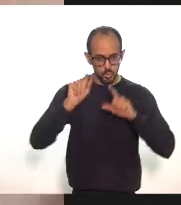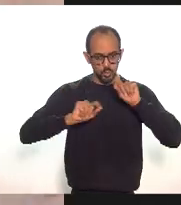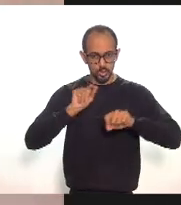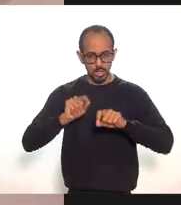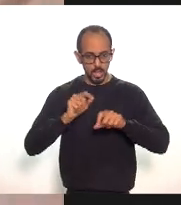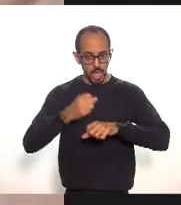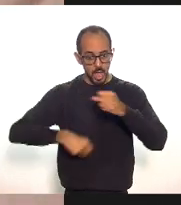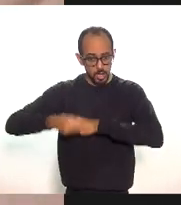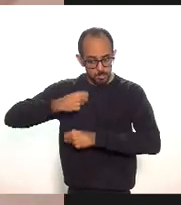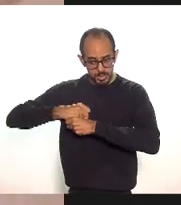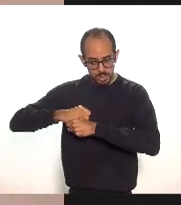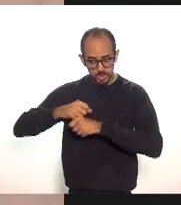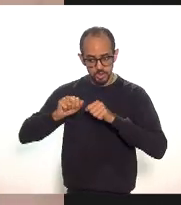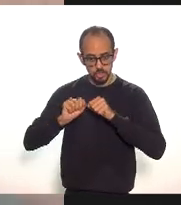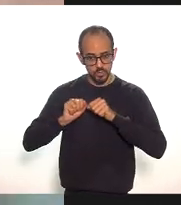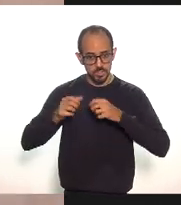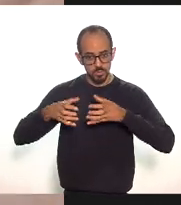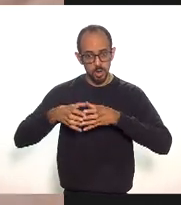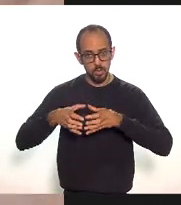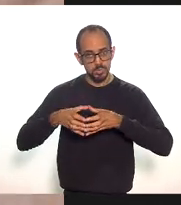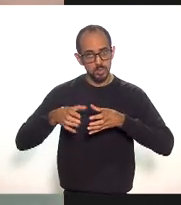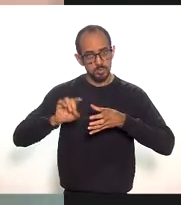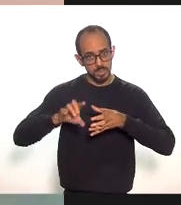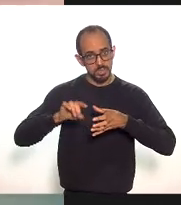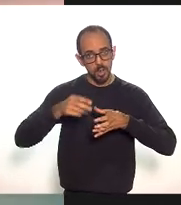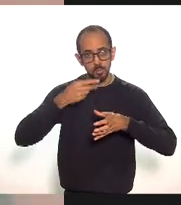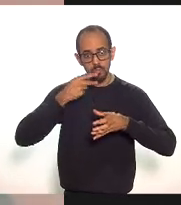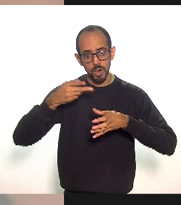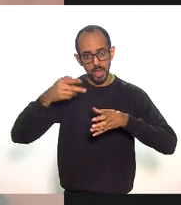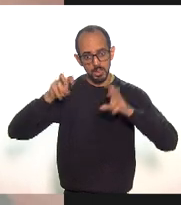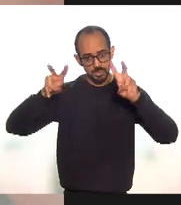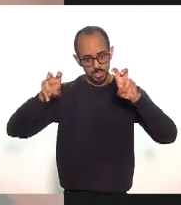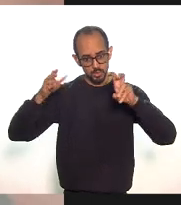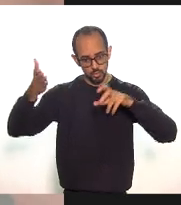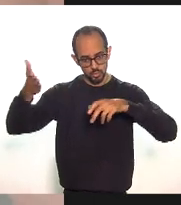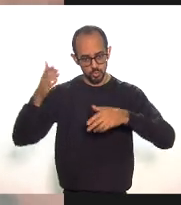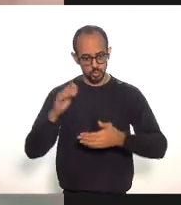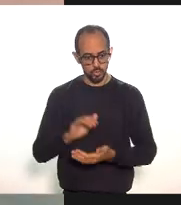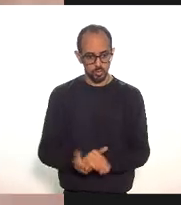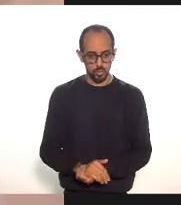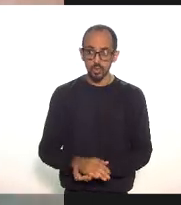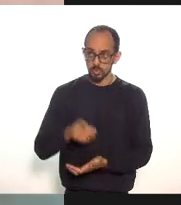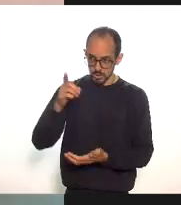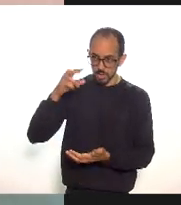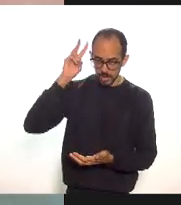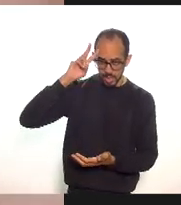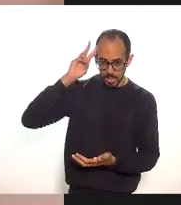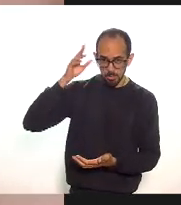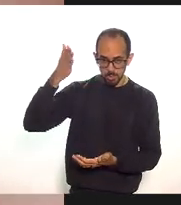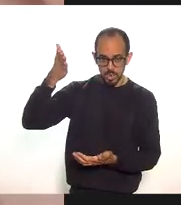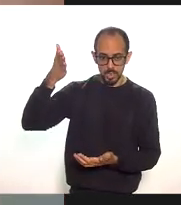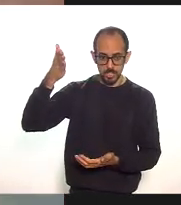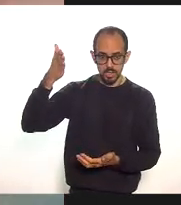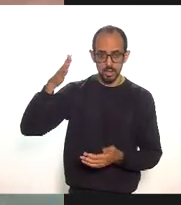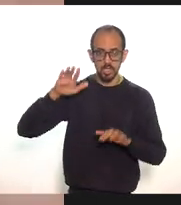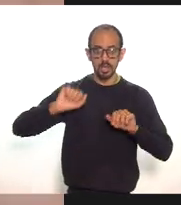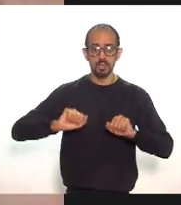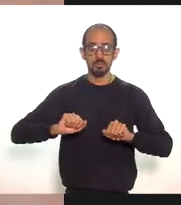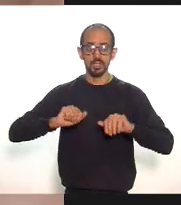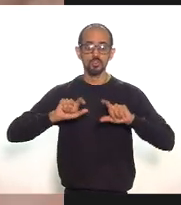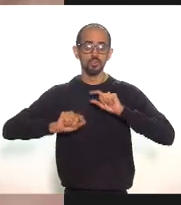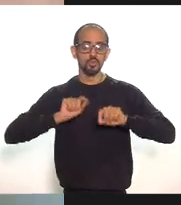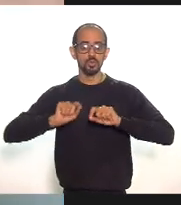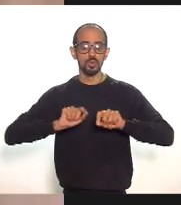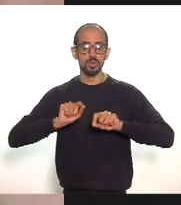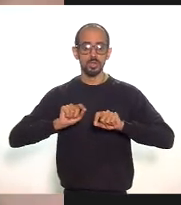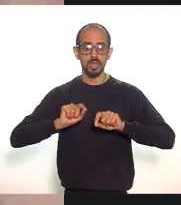tínhamos aberto uma comissão especial para tratar desse assunto. Você deve se recordar. Sendo que, como veio a questão da pandemia, os pratos foram